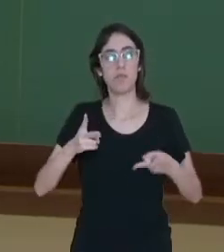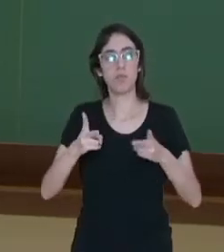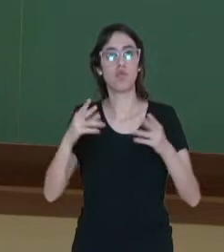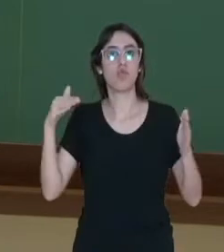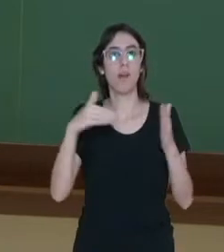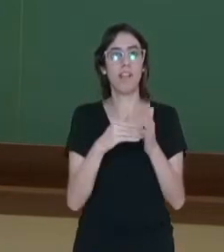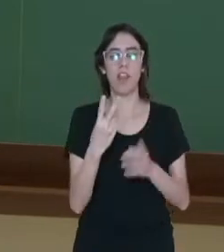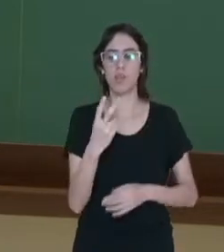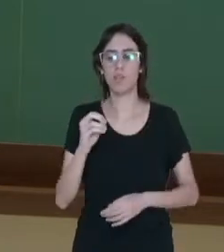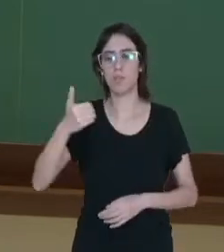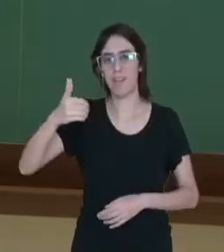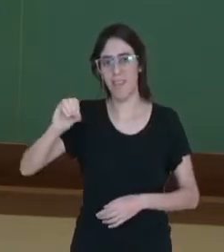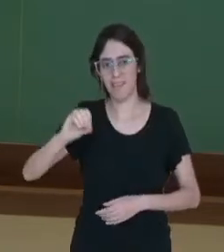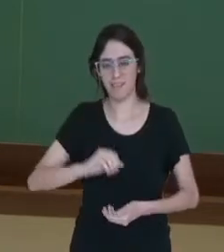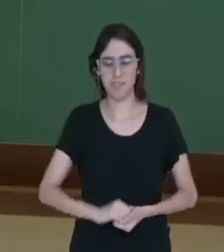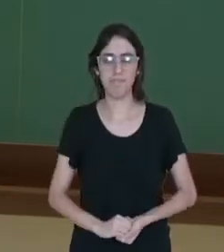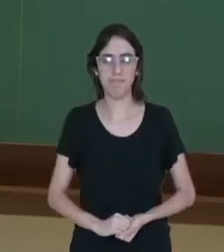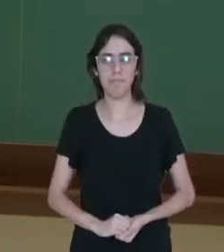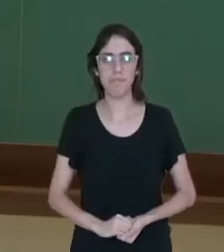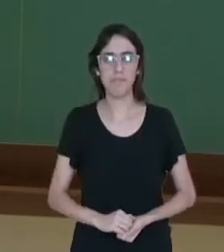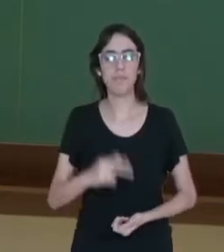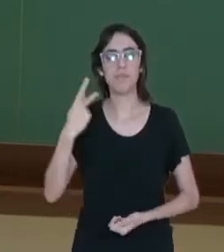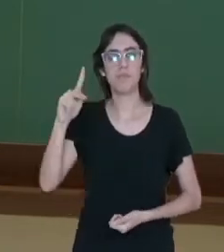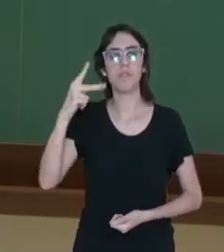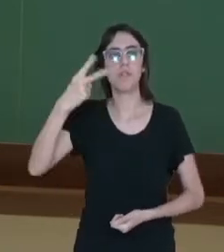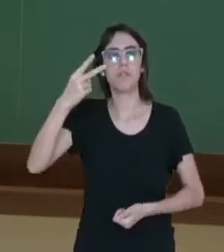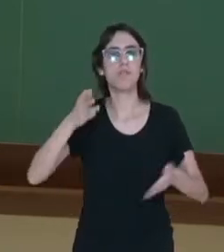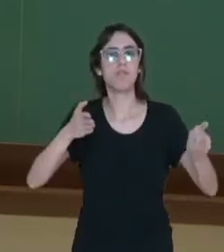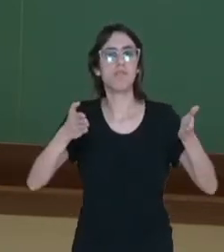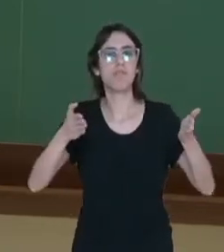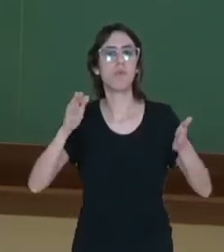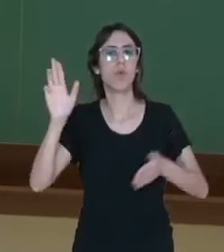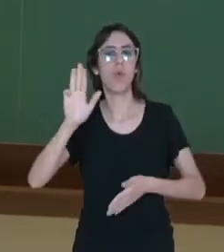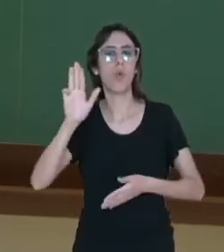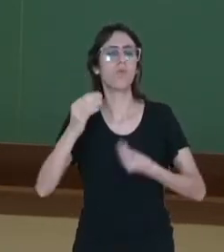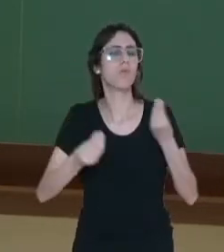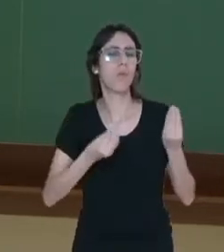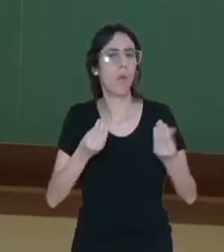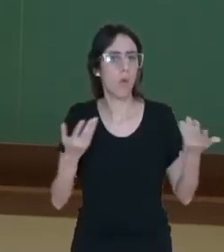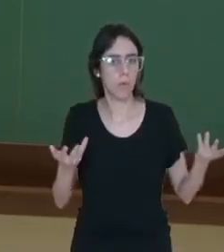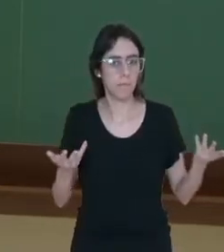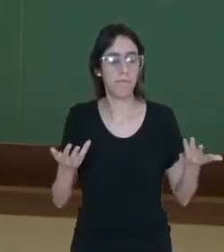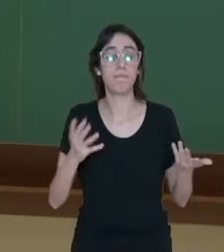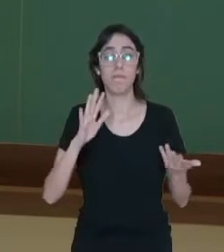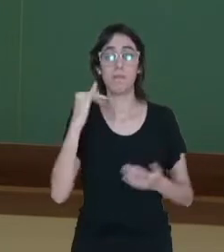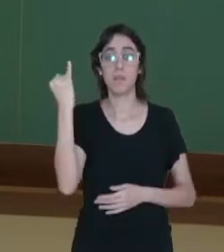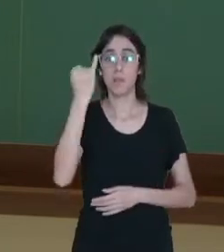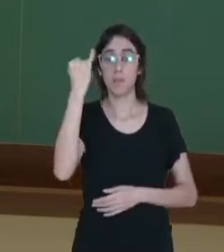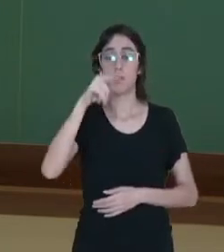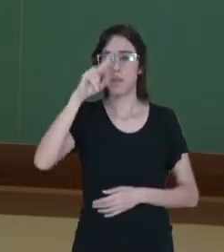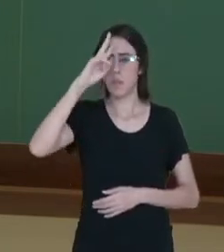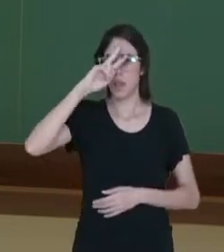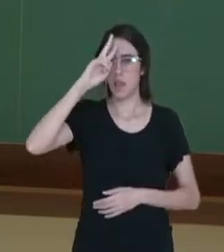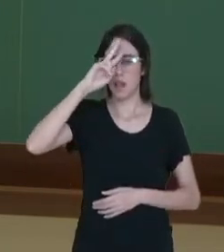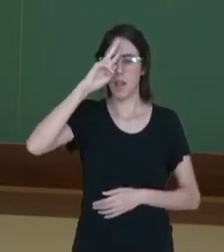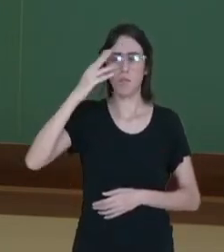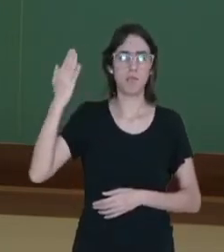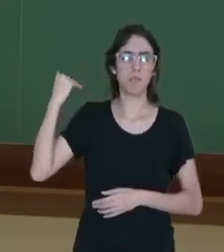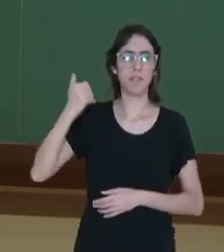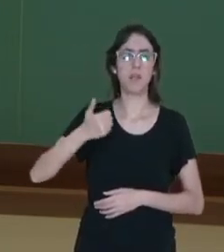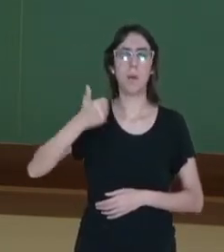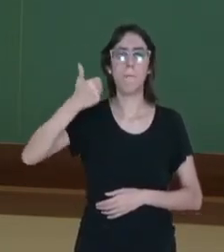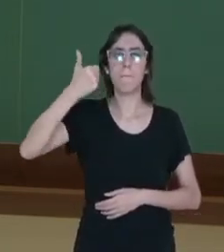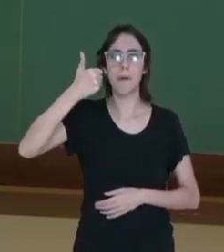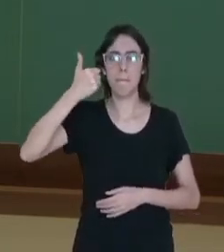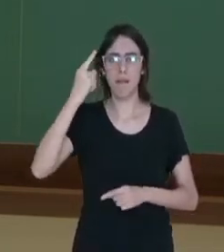2010. Então, como estava esse segundo governo Lula? Antes, questão importante, vamos ver se você lembra sobre o primeiro governo de Lula.